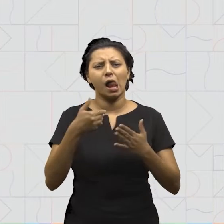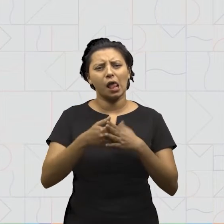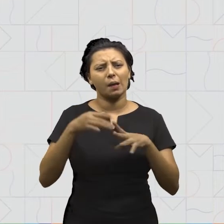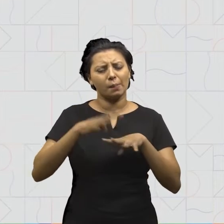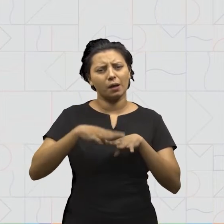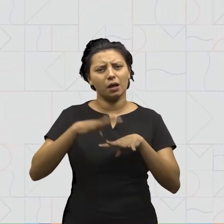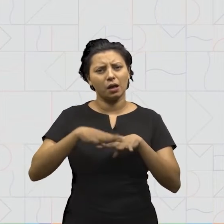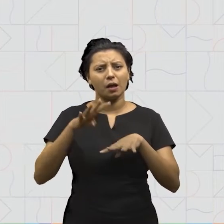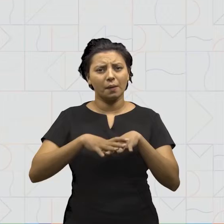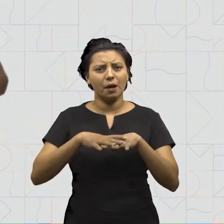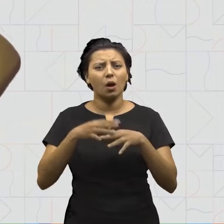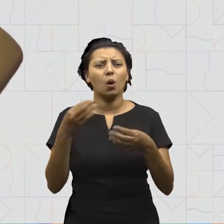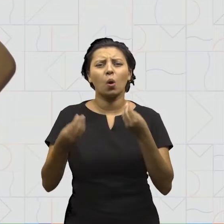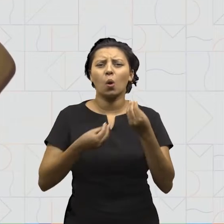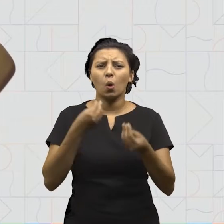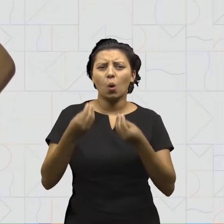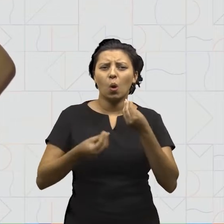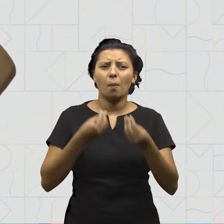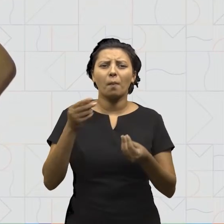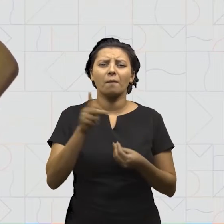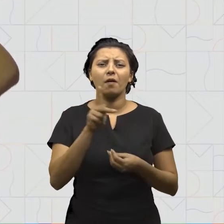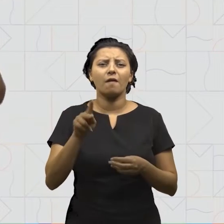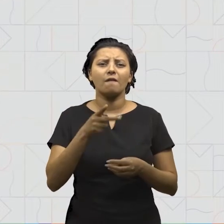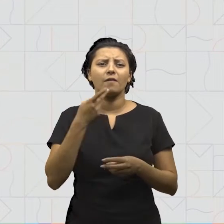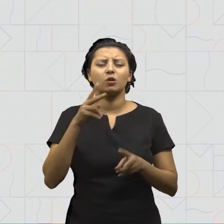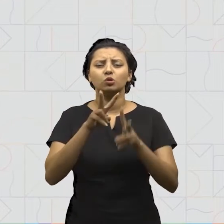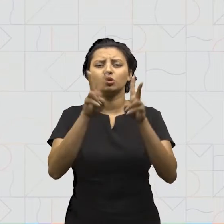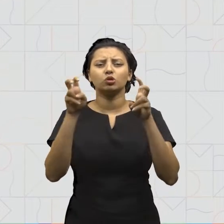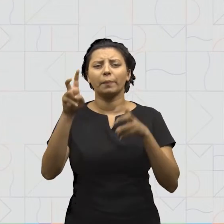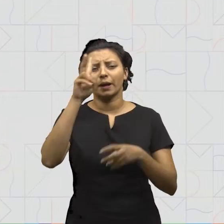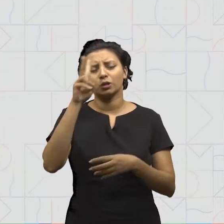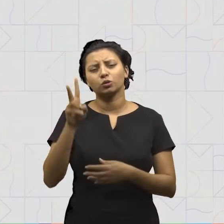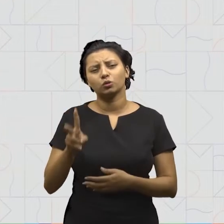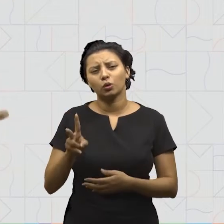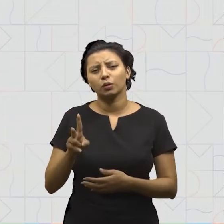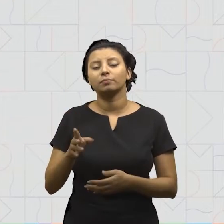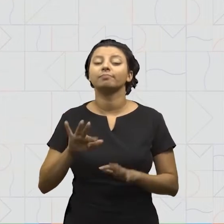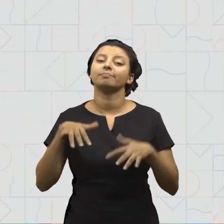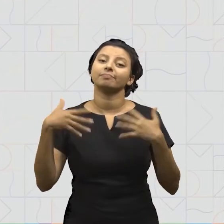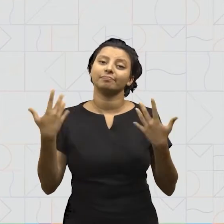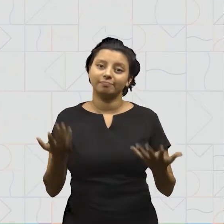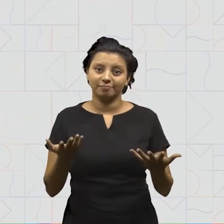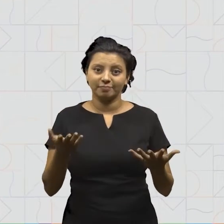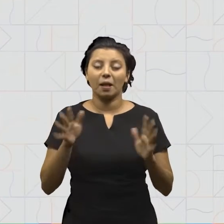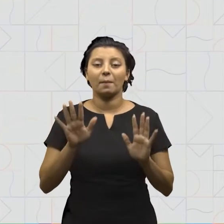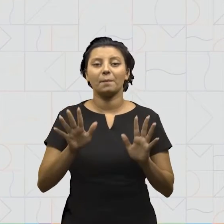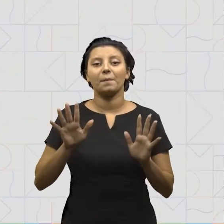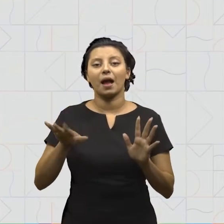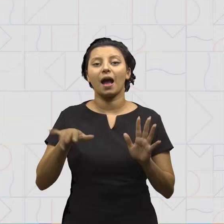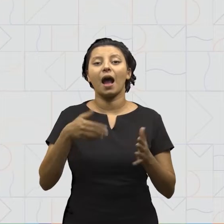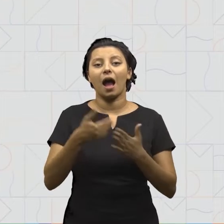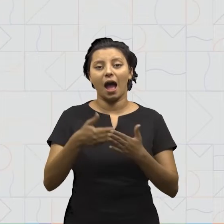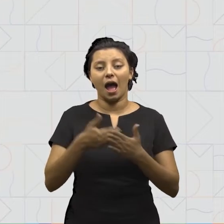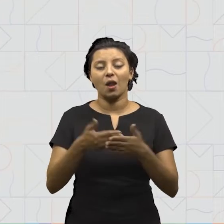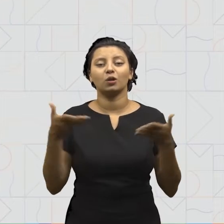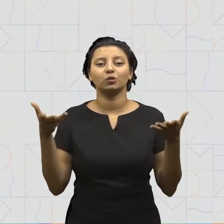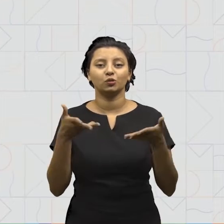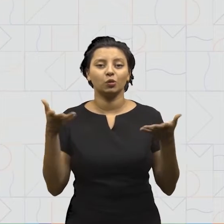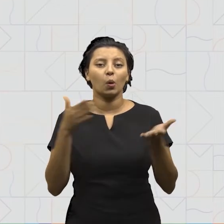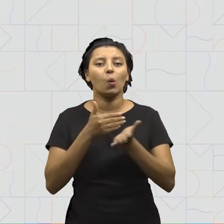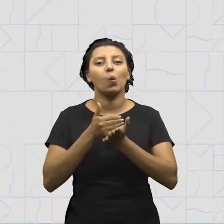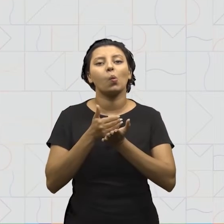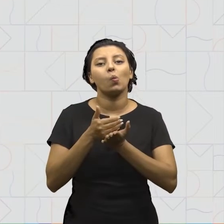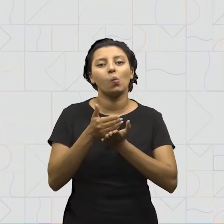aula de matemática. Como o professor está falando que vai contar uma história? Pois é, mas a nossa aula de hoje